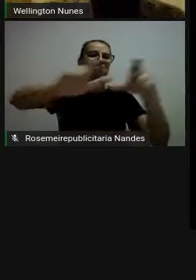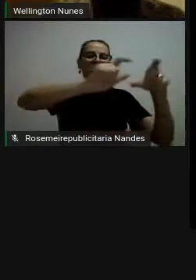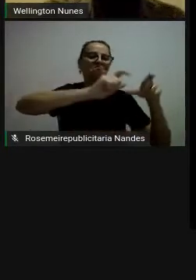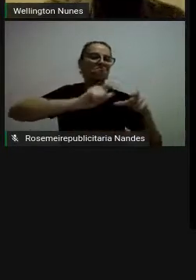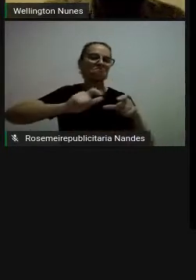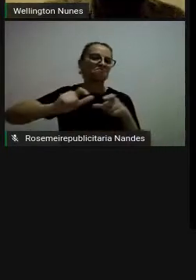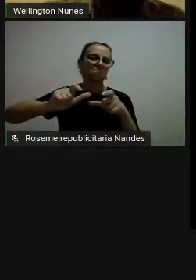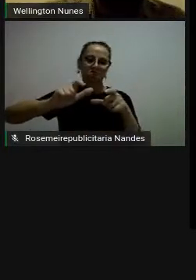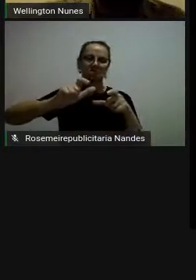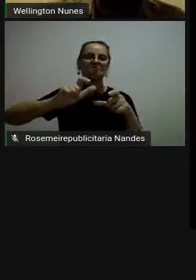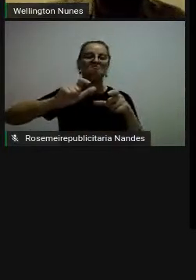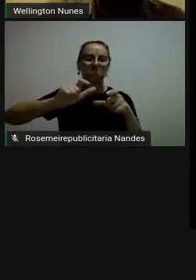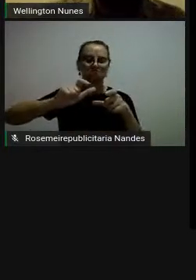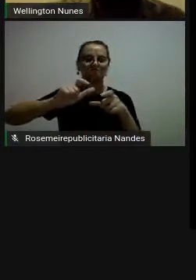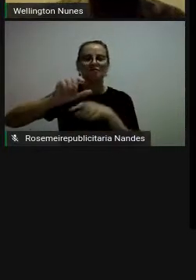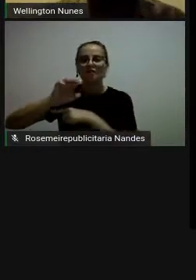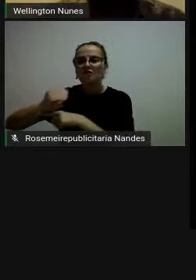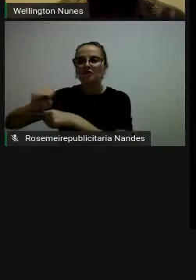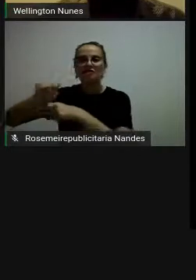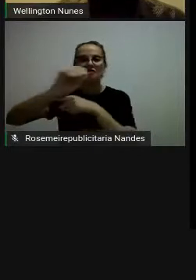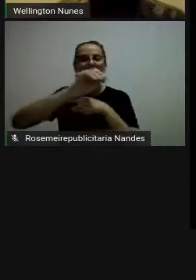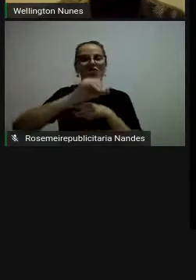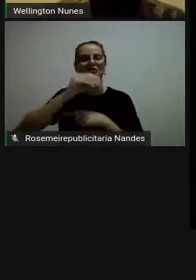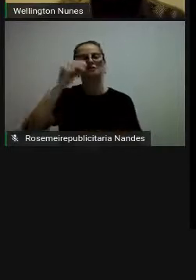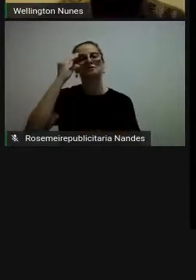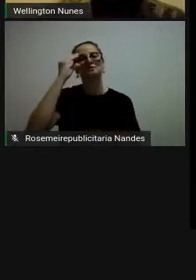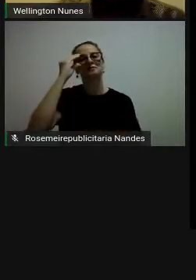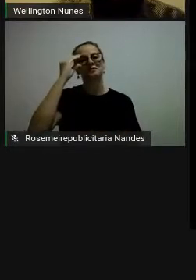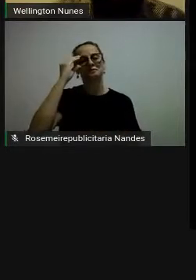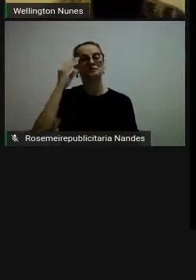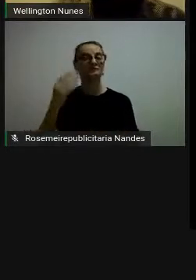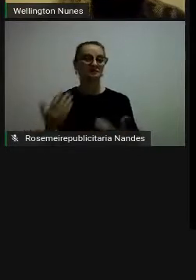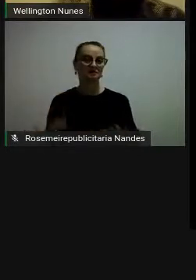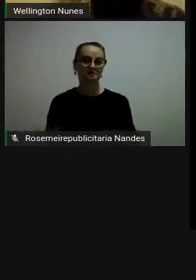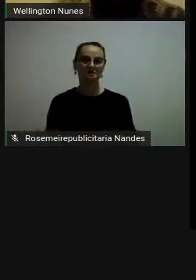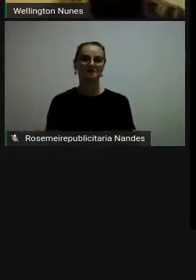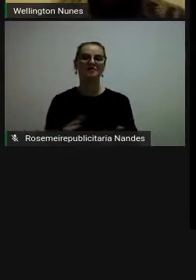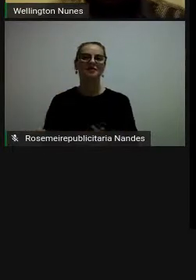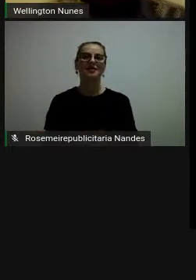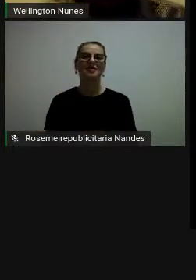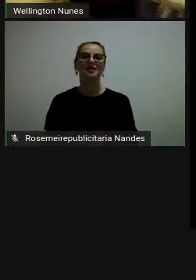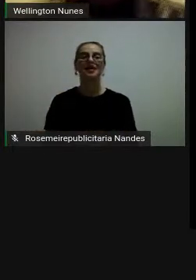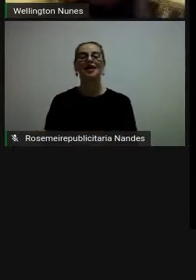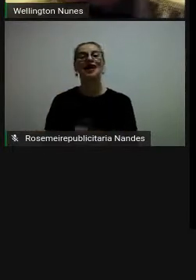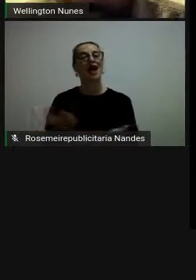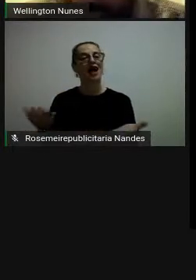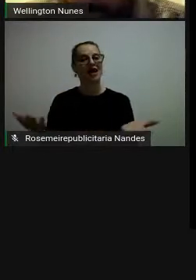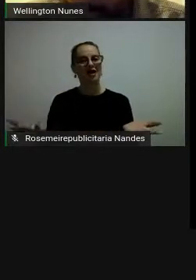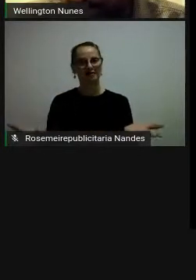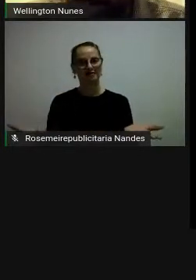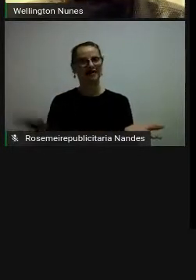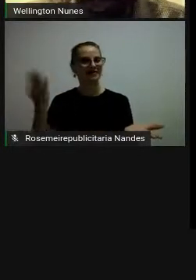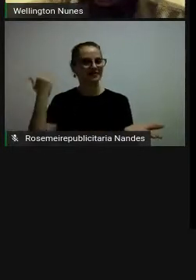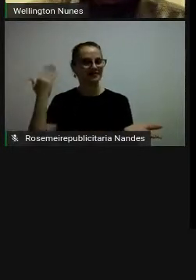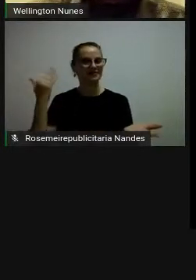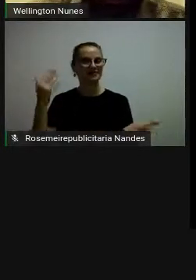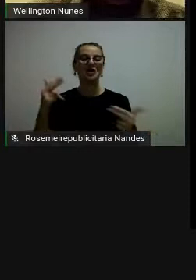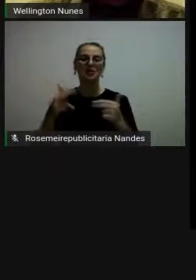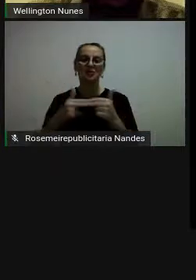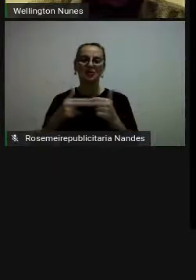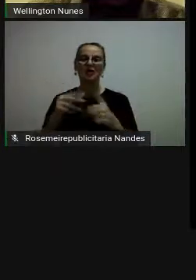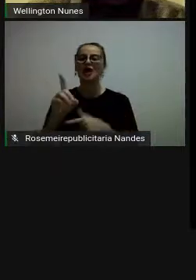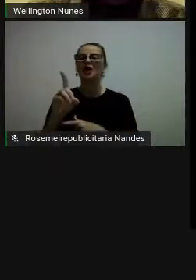diferentes fotografias por um intervalo de tempo. Então, o primeiro drone da história eram os